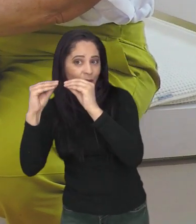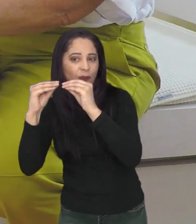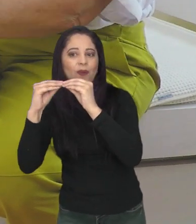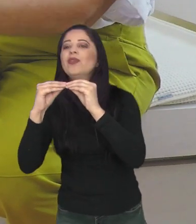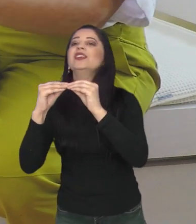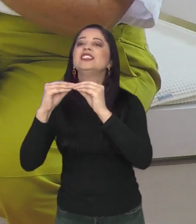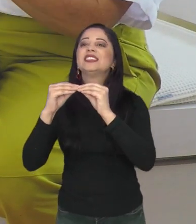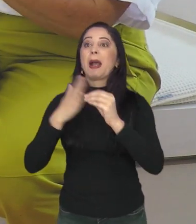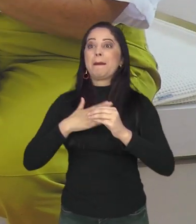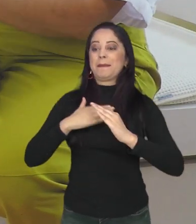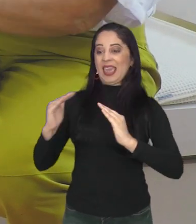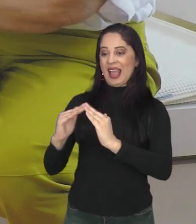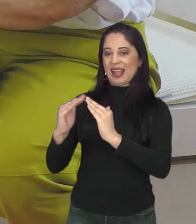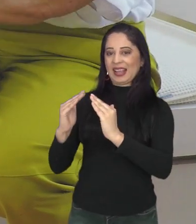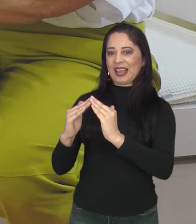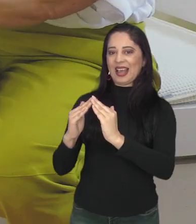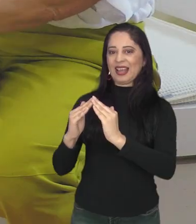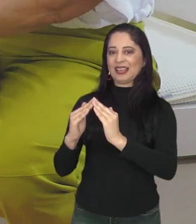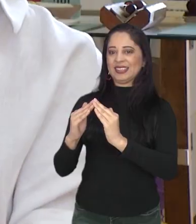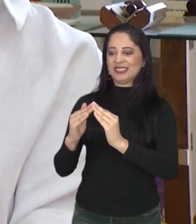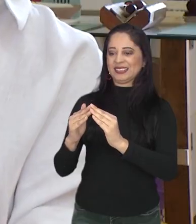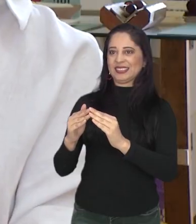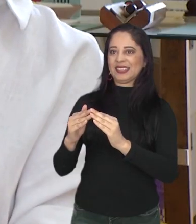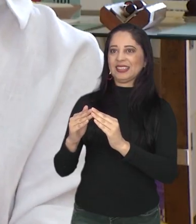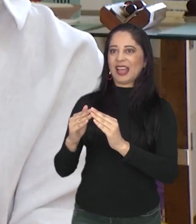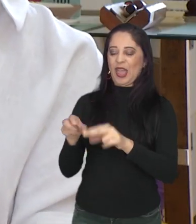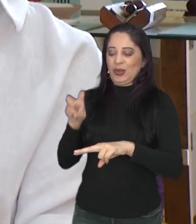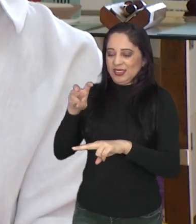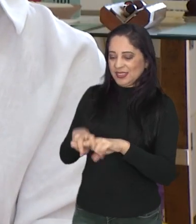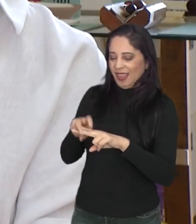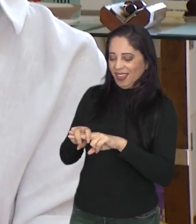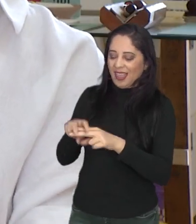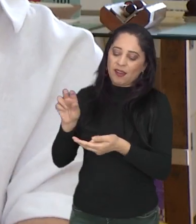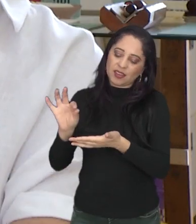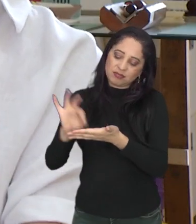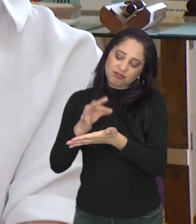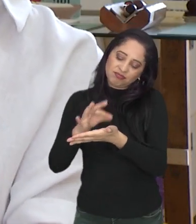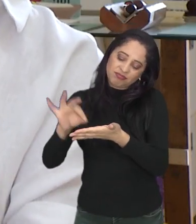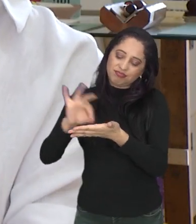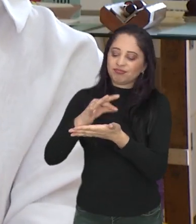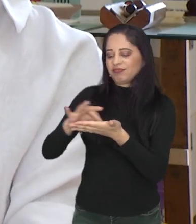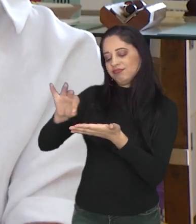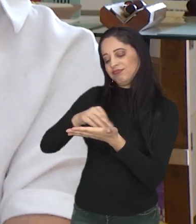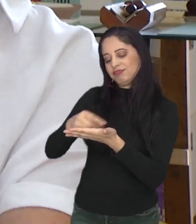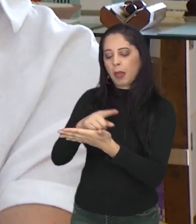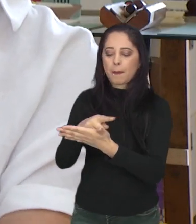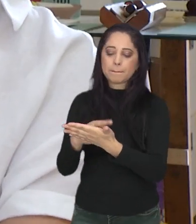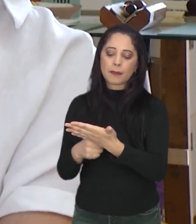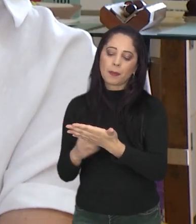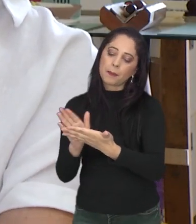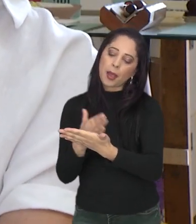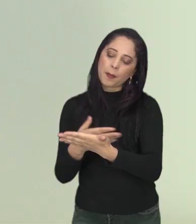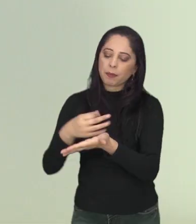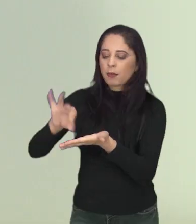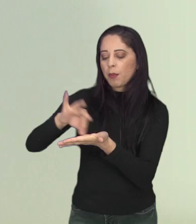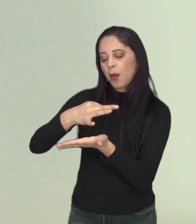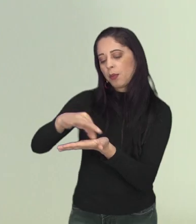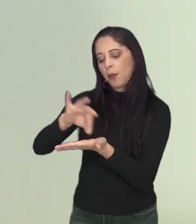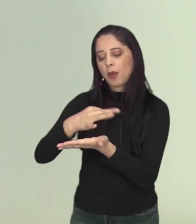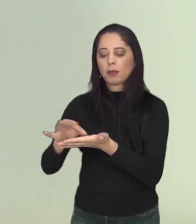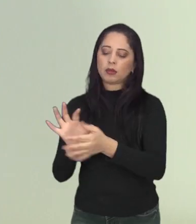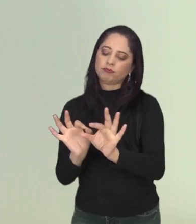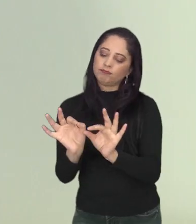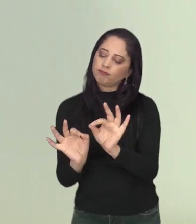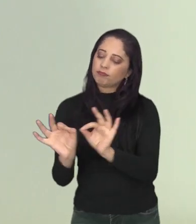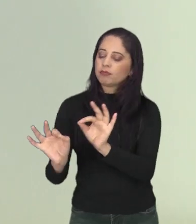eu transformava a sala de jantar da minha casa e um atelier né então eu fazia minhas coisas e produzia